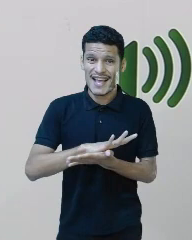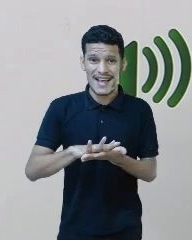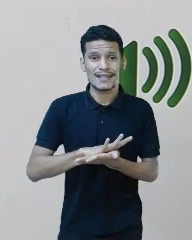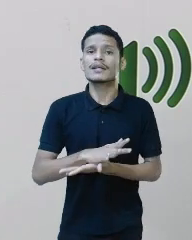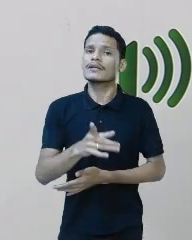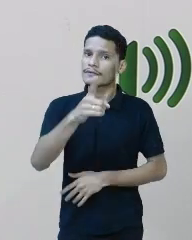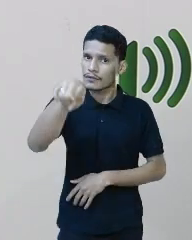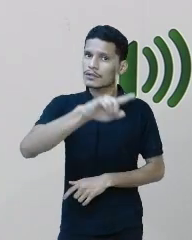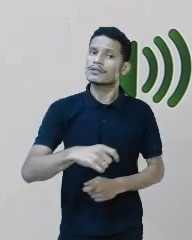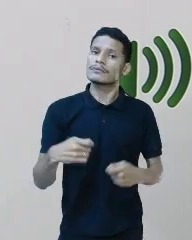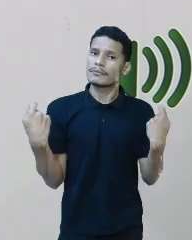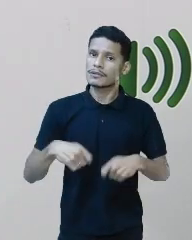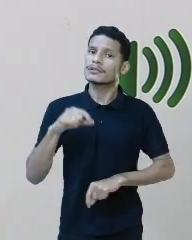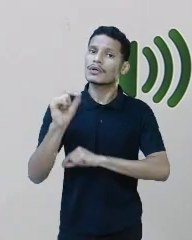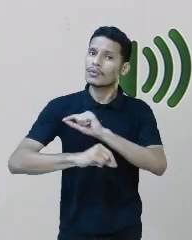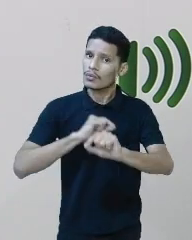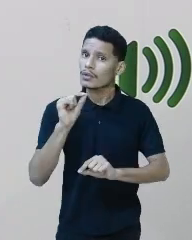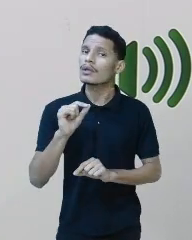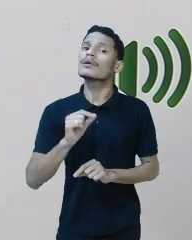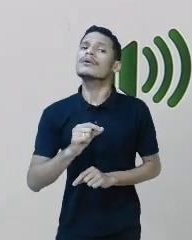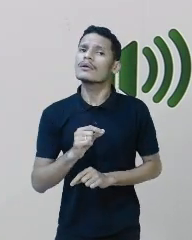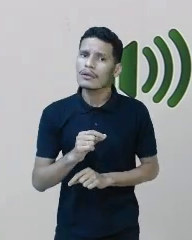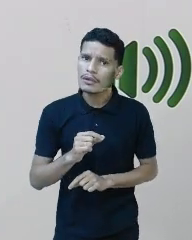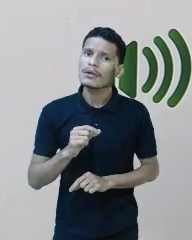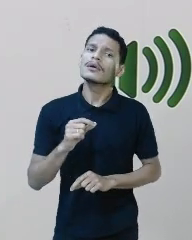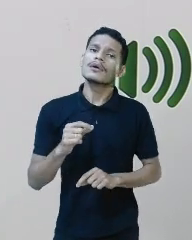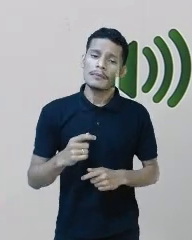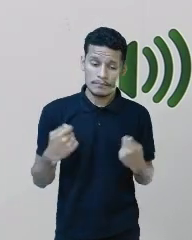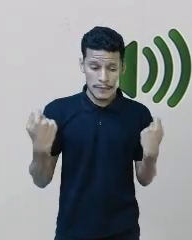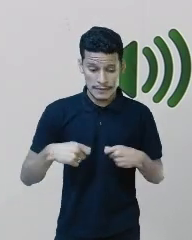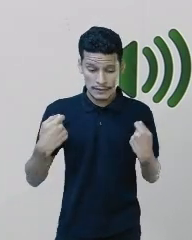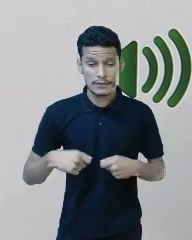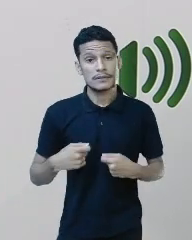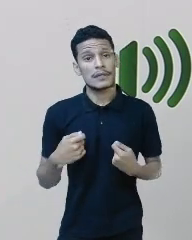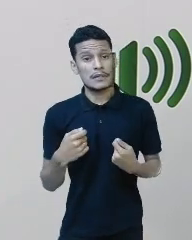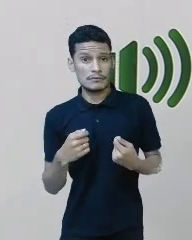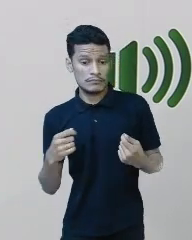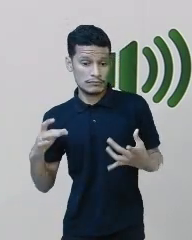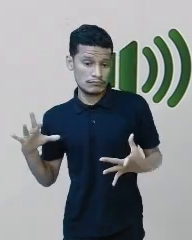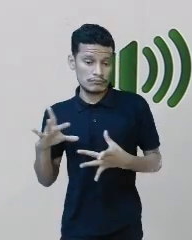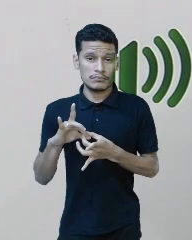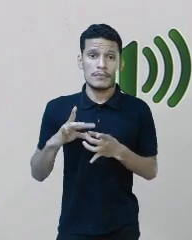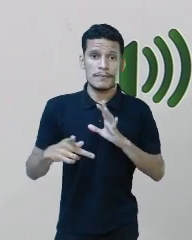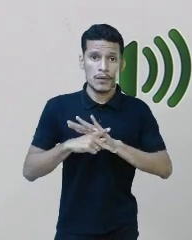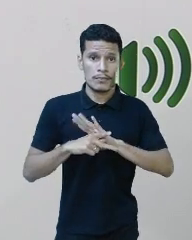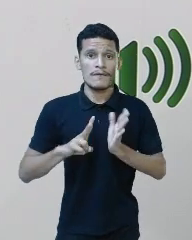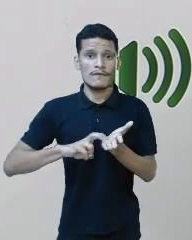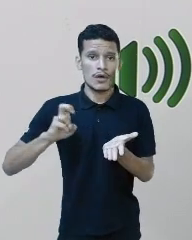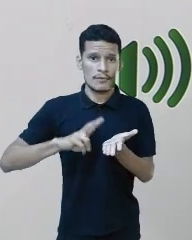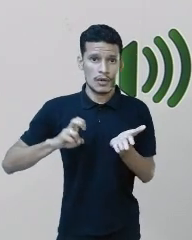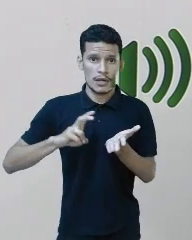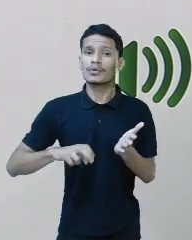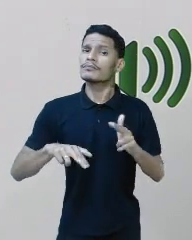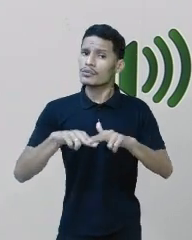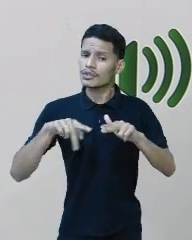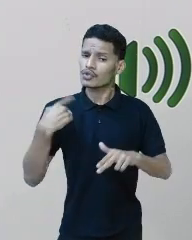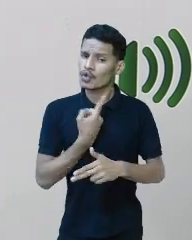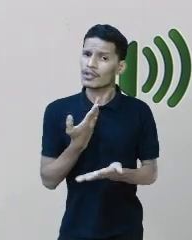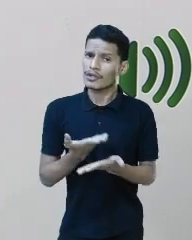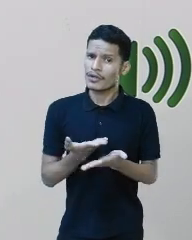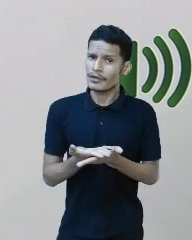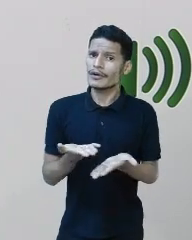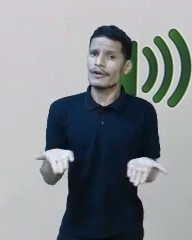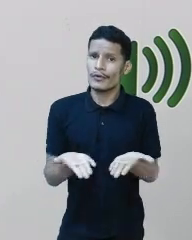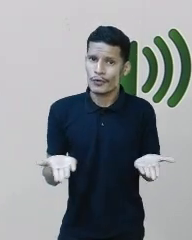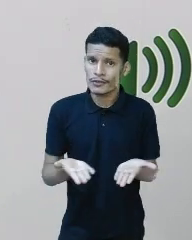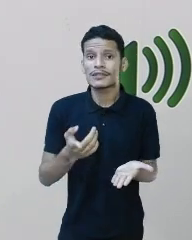você precisa ir adequando o seu vocabulário, né? Por isso que a gente está aqui nessas aulas digitais, por isso que você está na